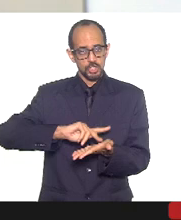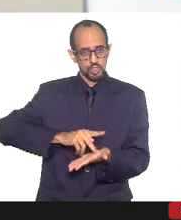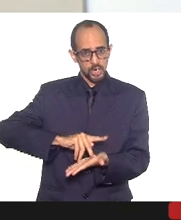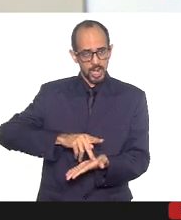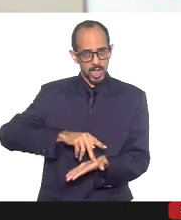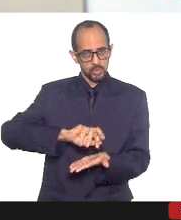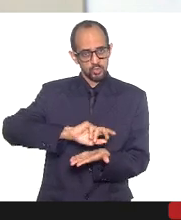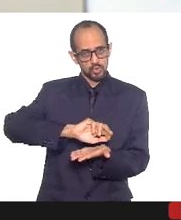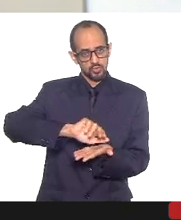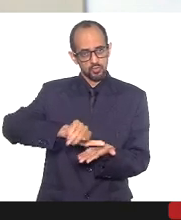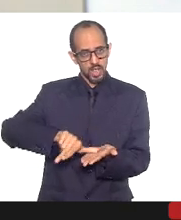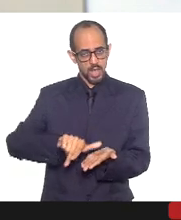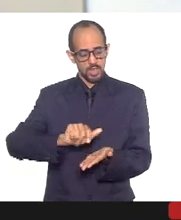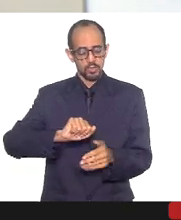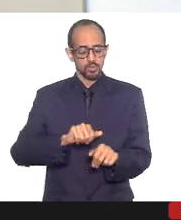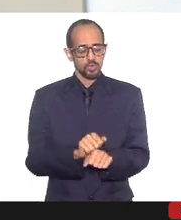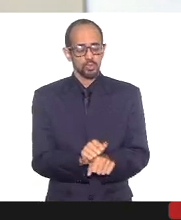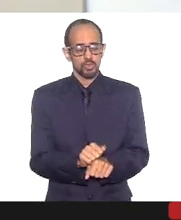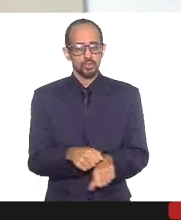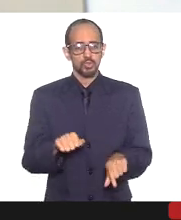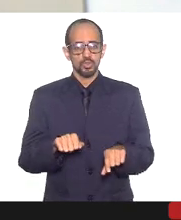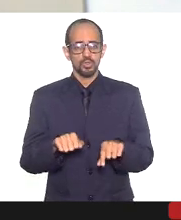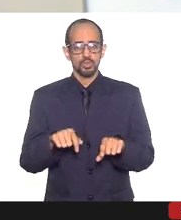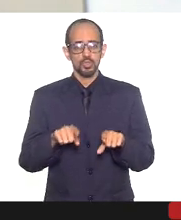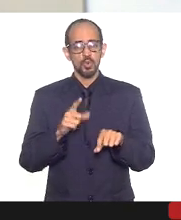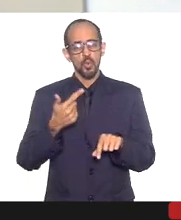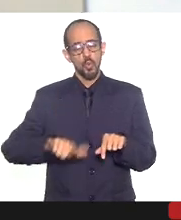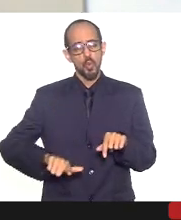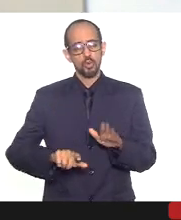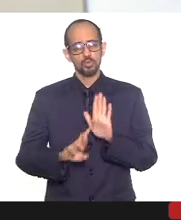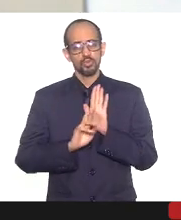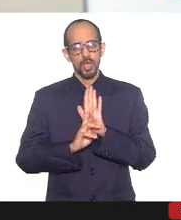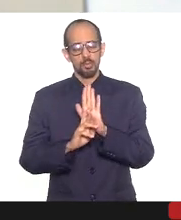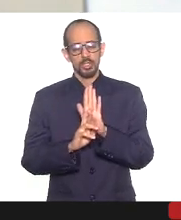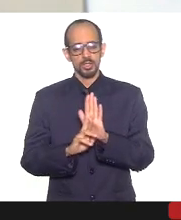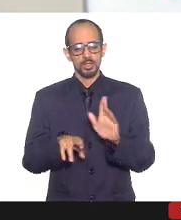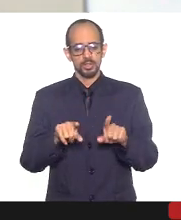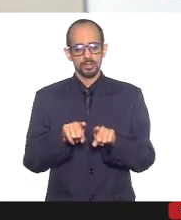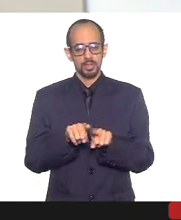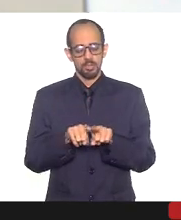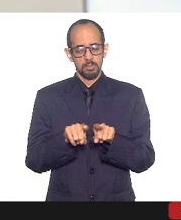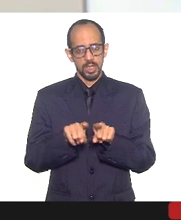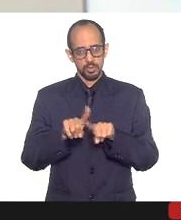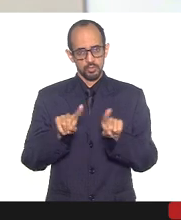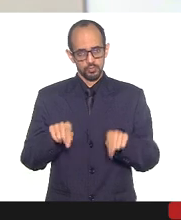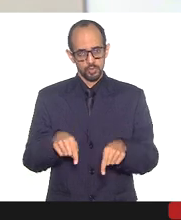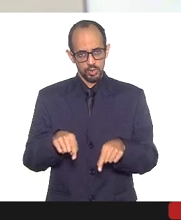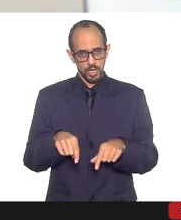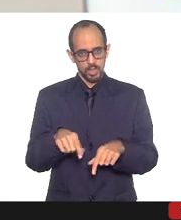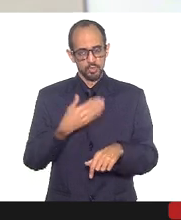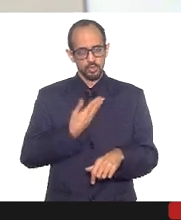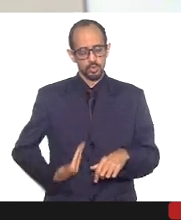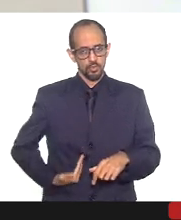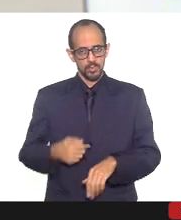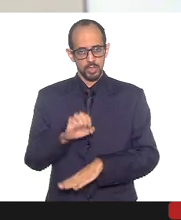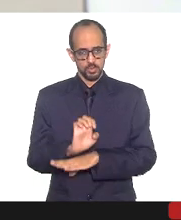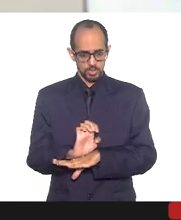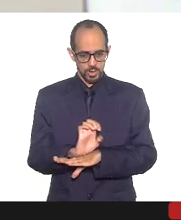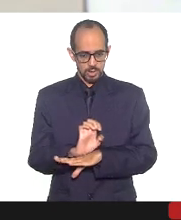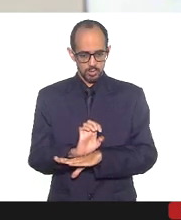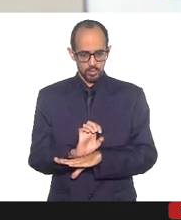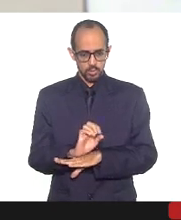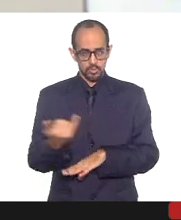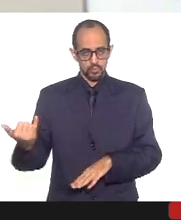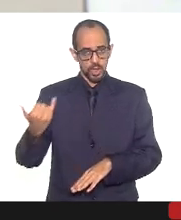Educação, da UPE, e outras representações dos servidores e do governo do Estado. A gente foi informado